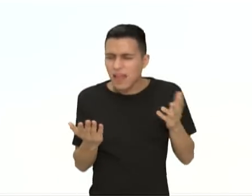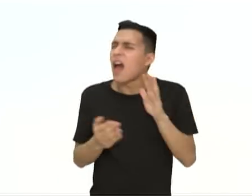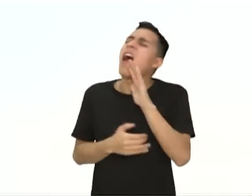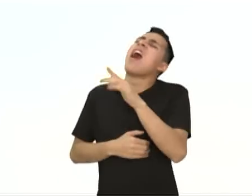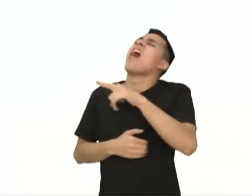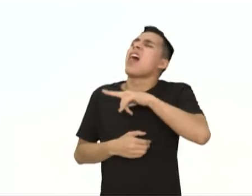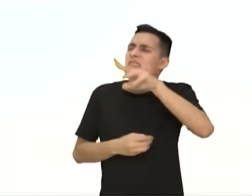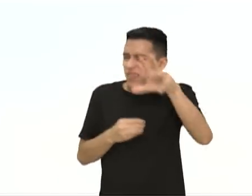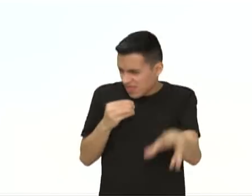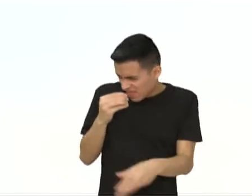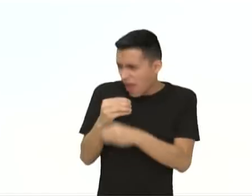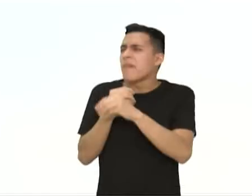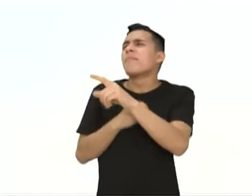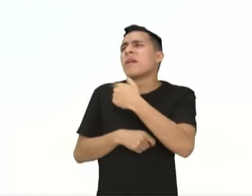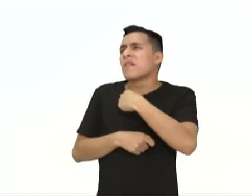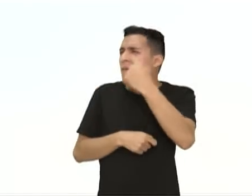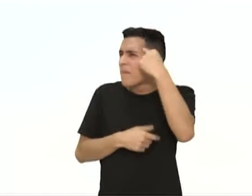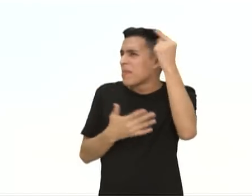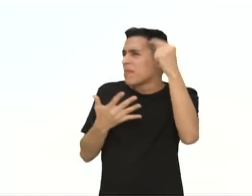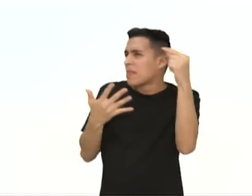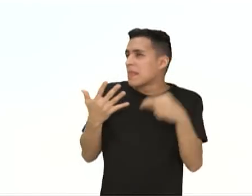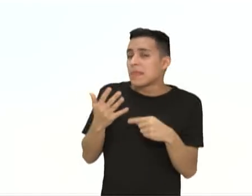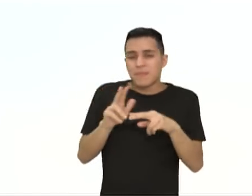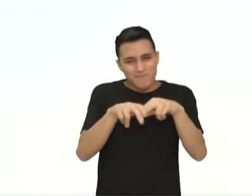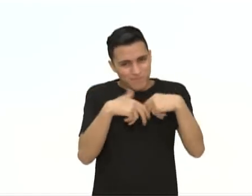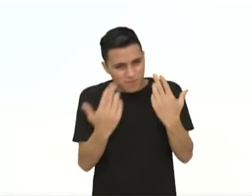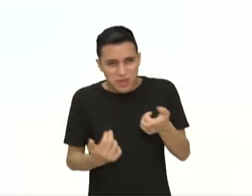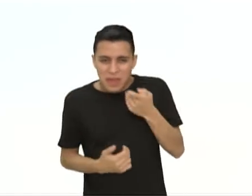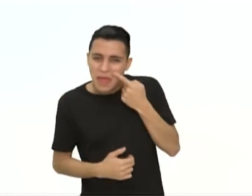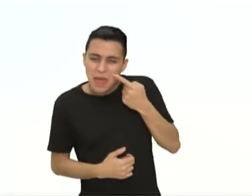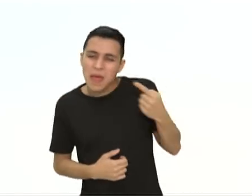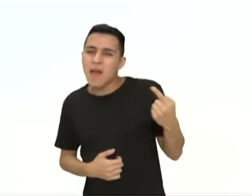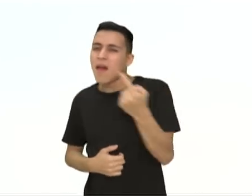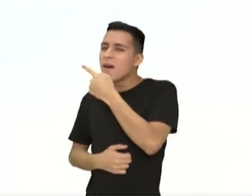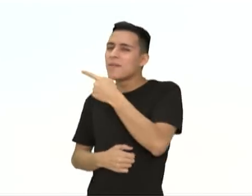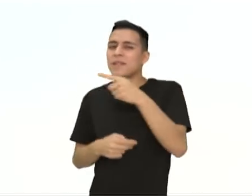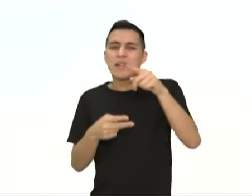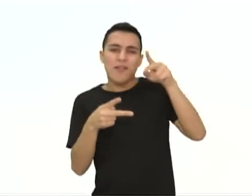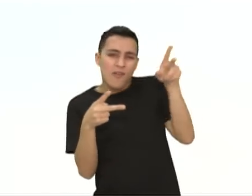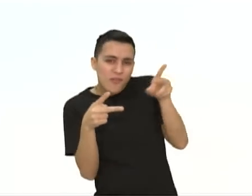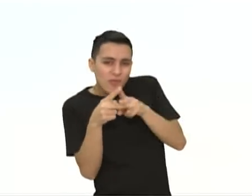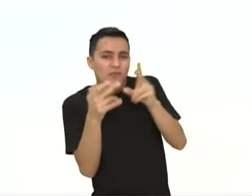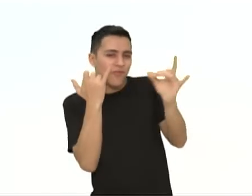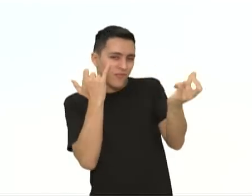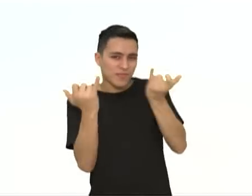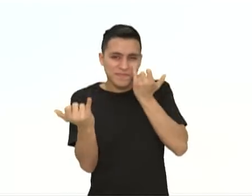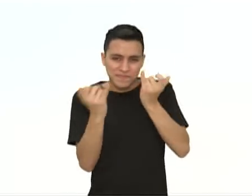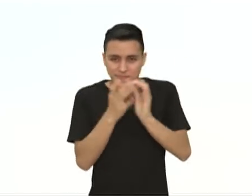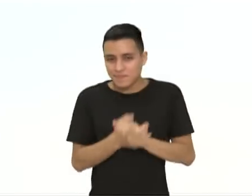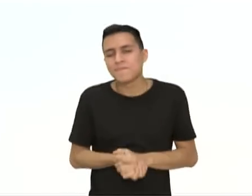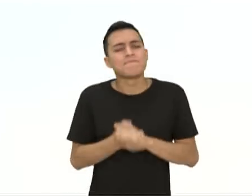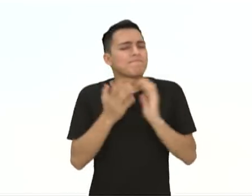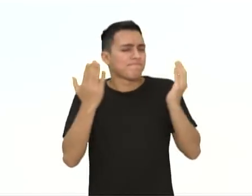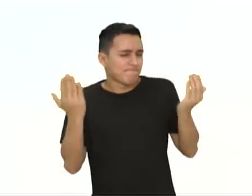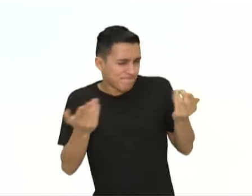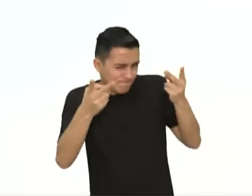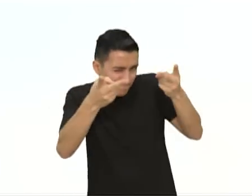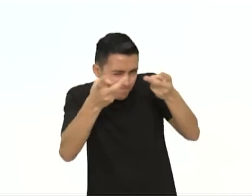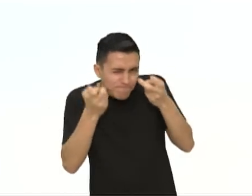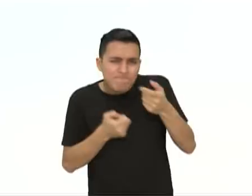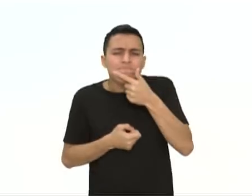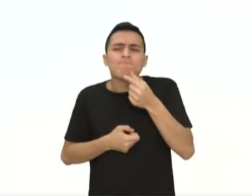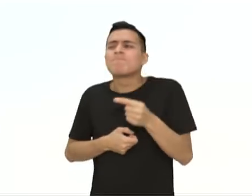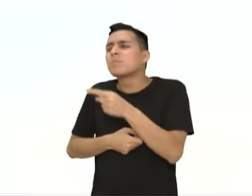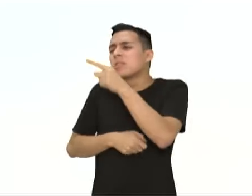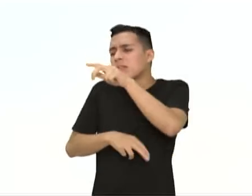coisa. Eu pensei em outras. Por isso, tem outra tela. Tenho mais duas informações para vocês. Percebam que o menino está